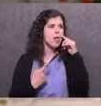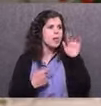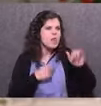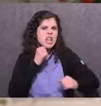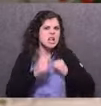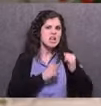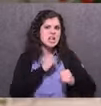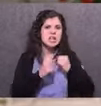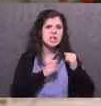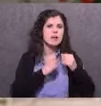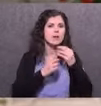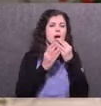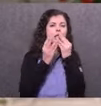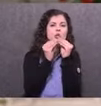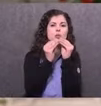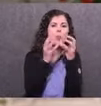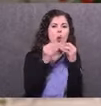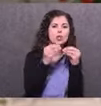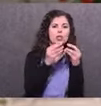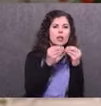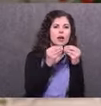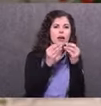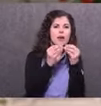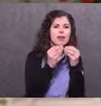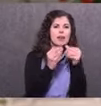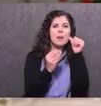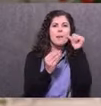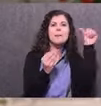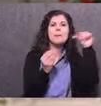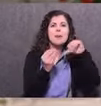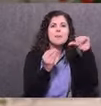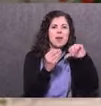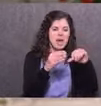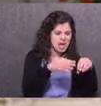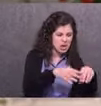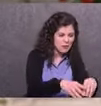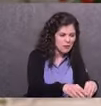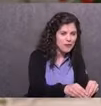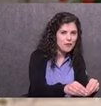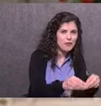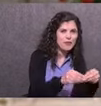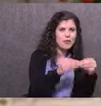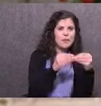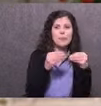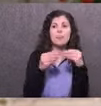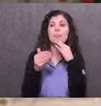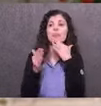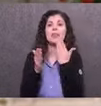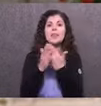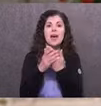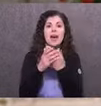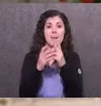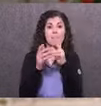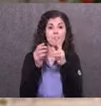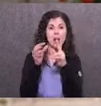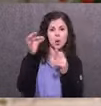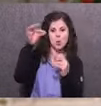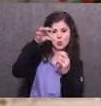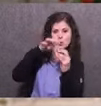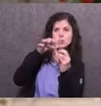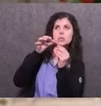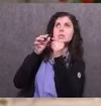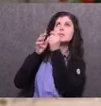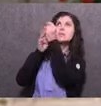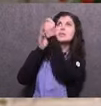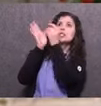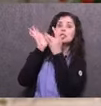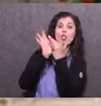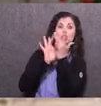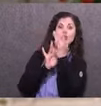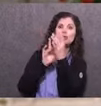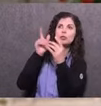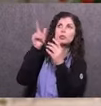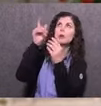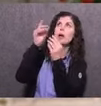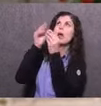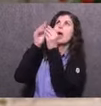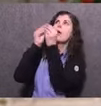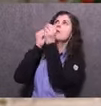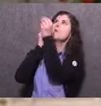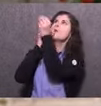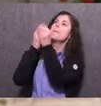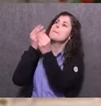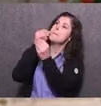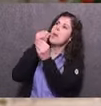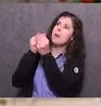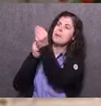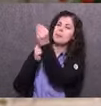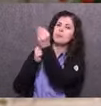esponja, embebeu-a em vinagre e pô-la na ponta de uma cana e deu-lhe a beber. Mas os outros